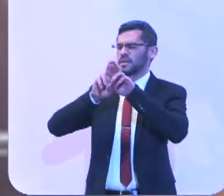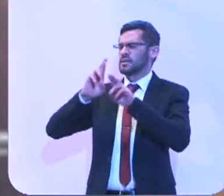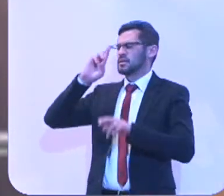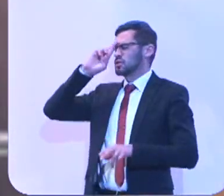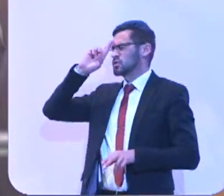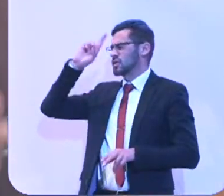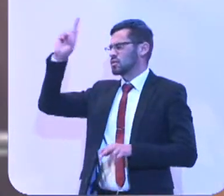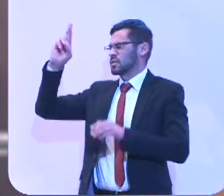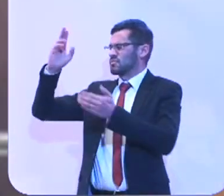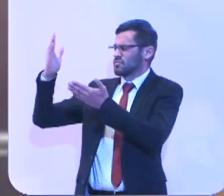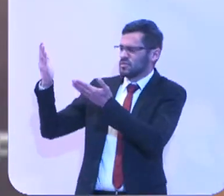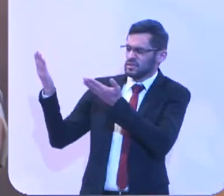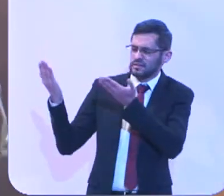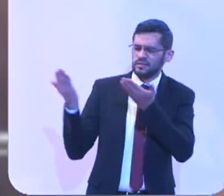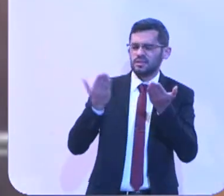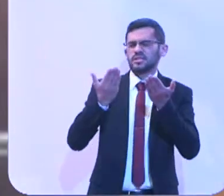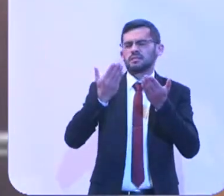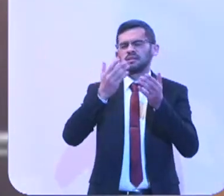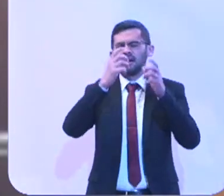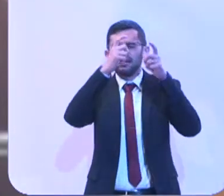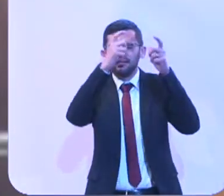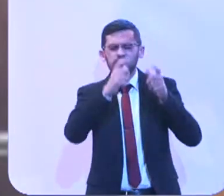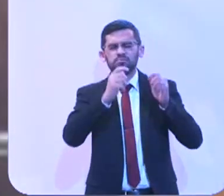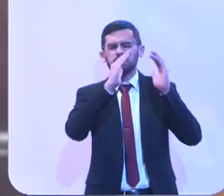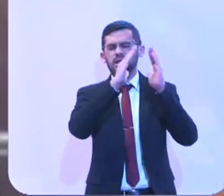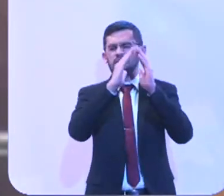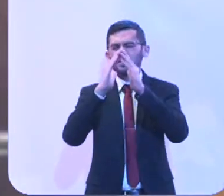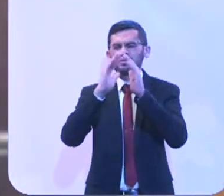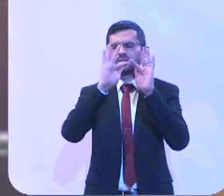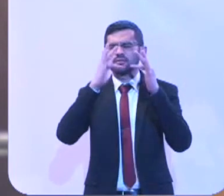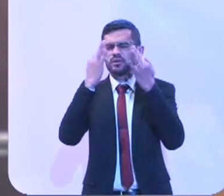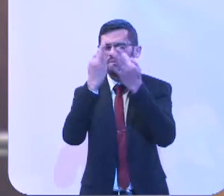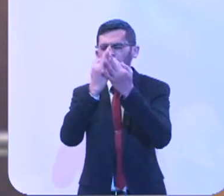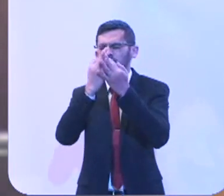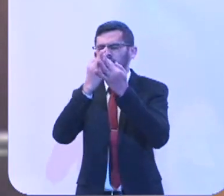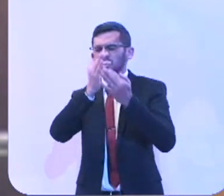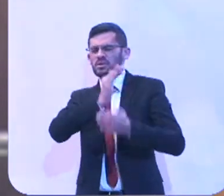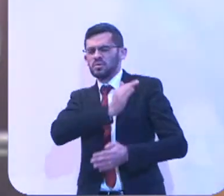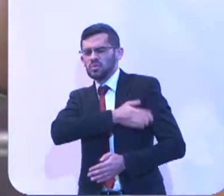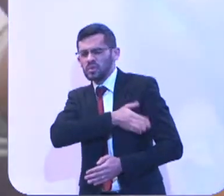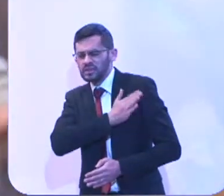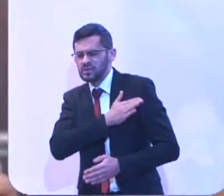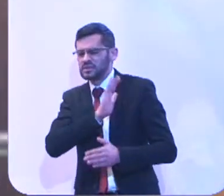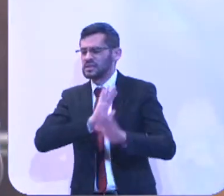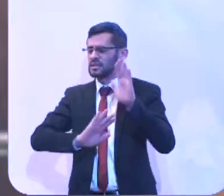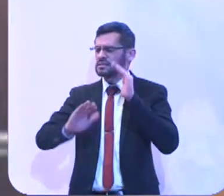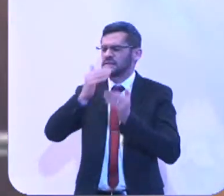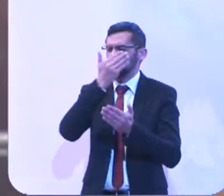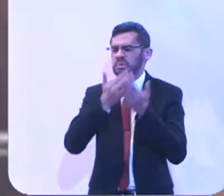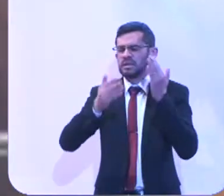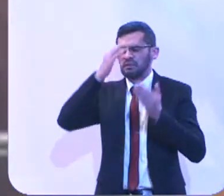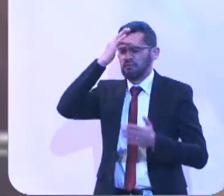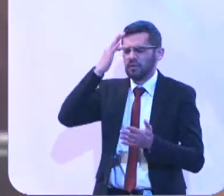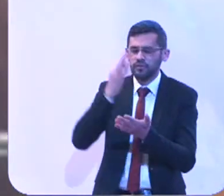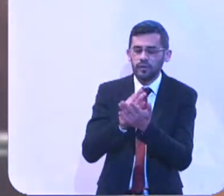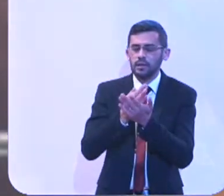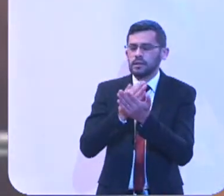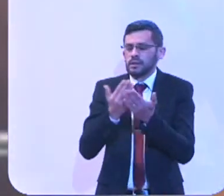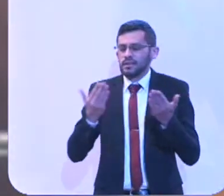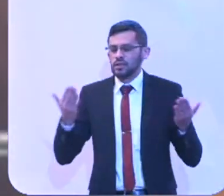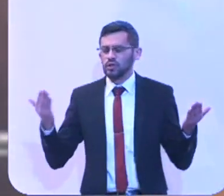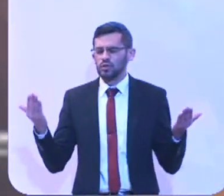Senhor sopre nas casas, que o Senhor sopre sobre os corações que perderam a fé, que hoje